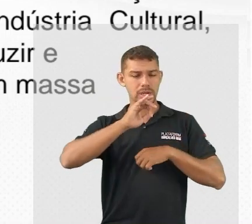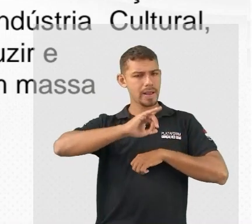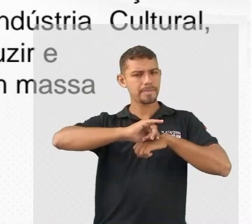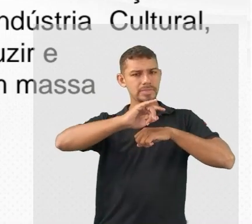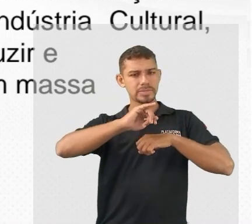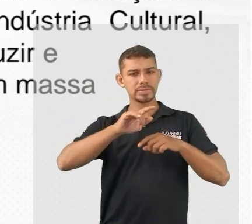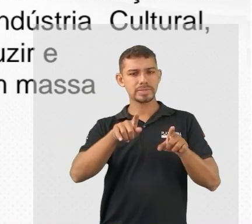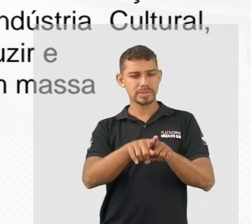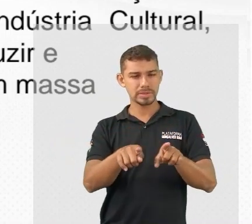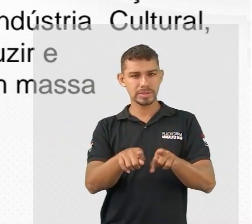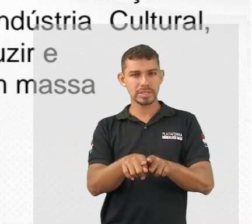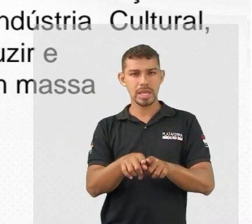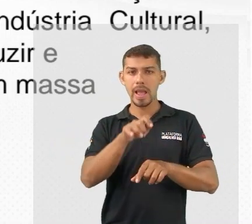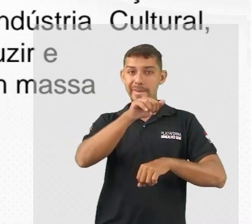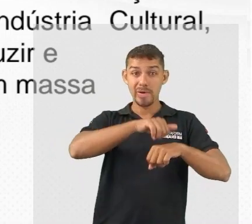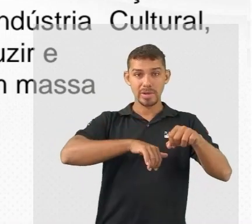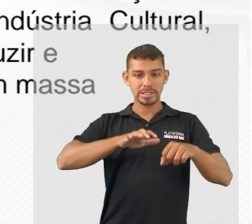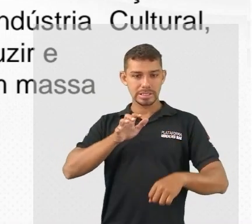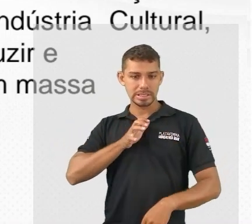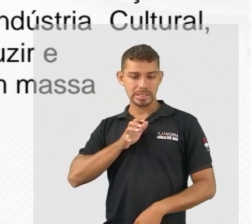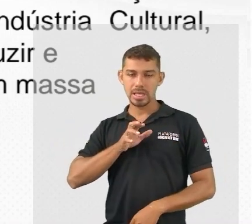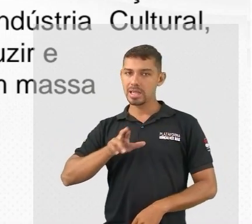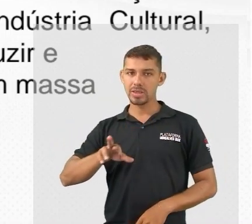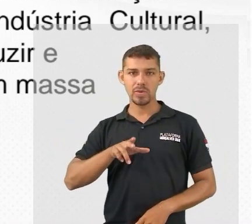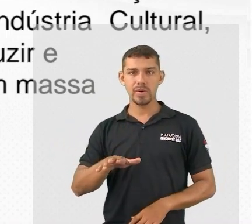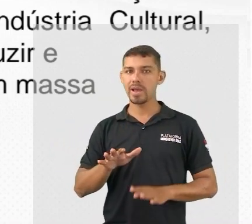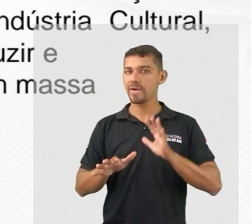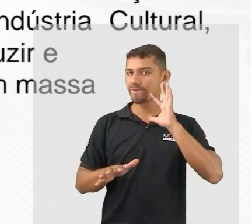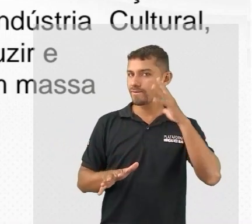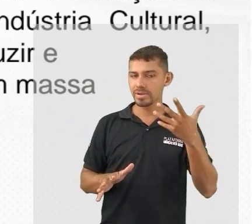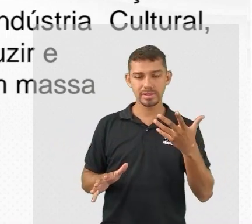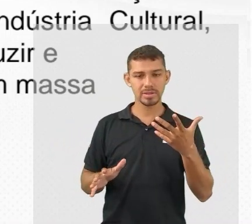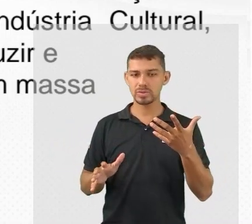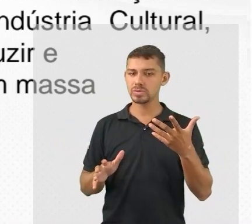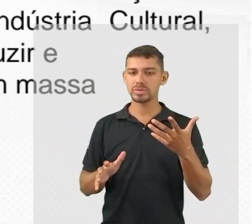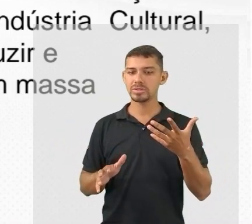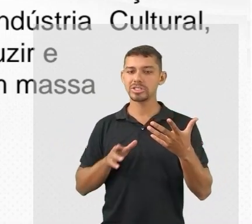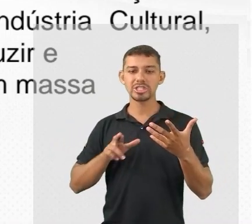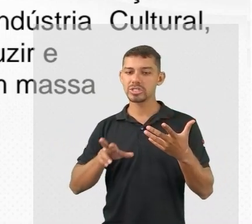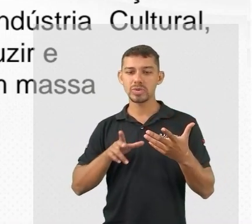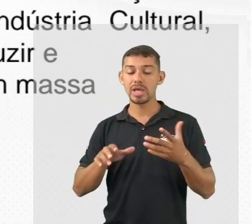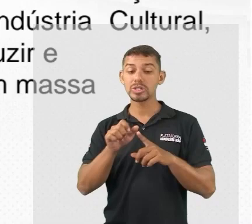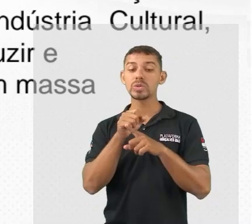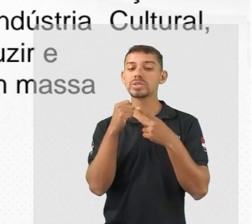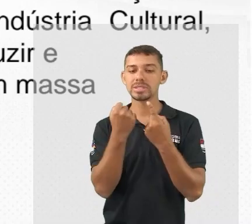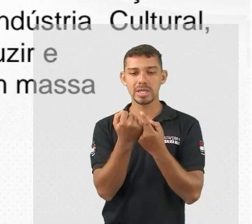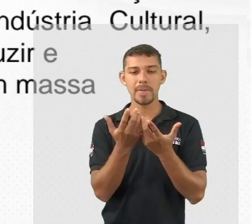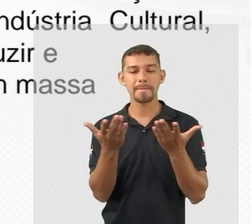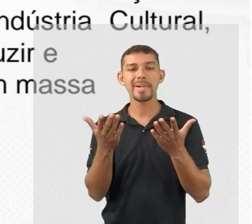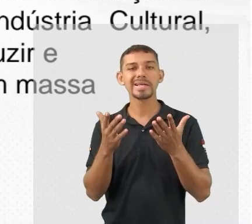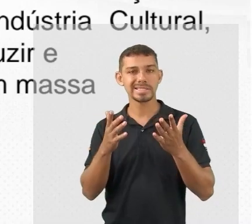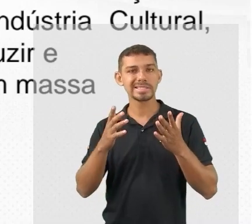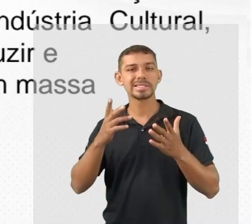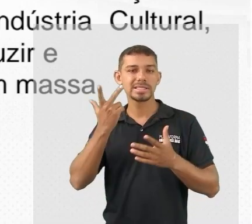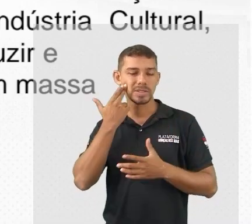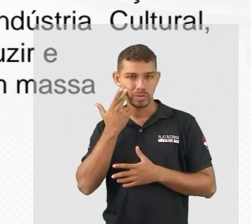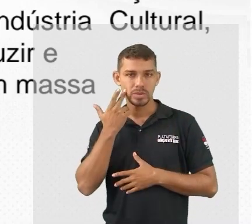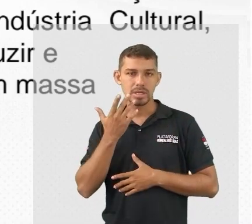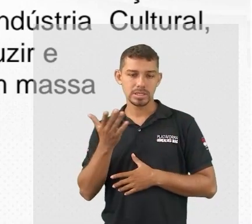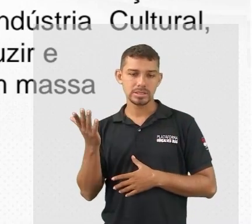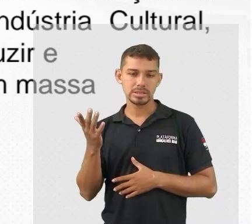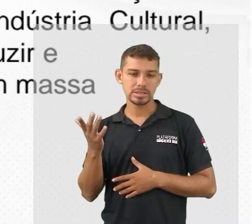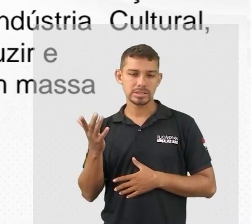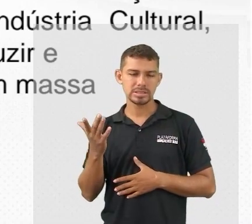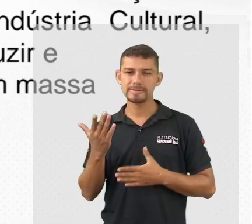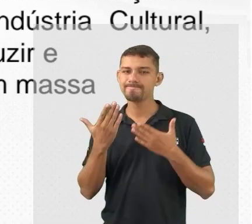nos convence de que pobreza e riqueza não são eventos naturais, aliás, não são eventos sociais, mas naturais, Isso